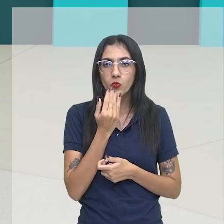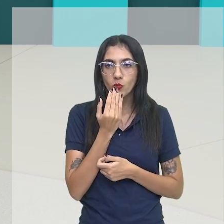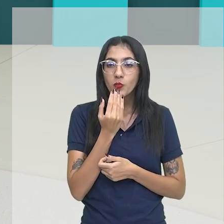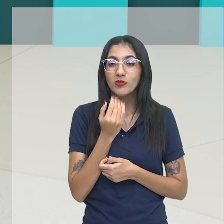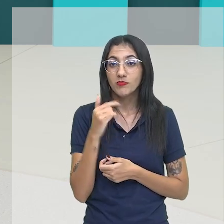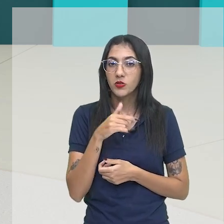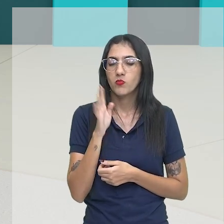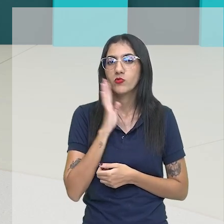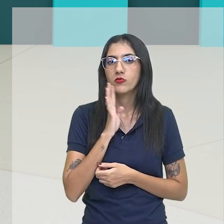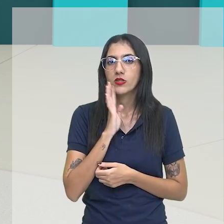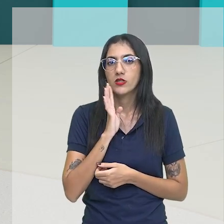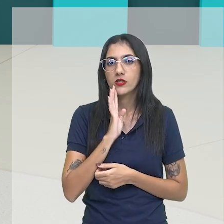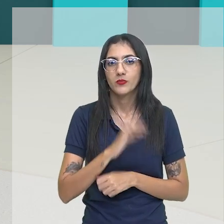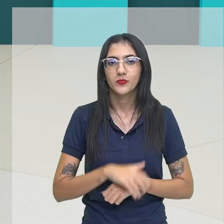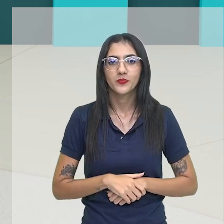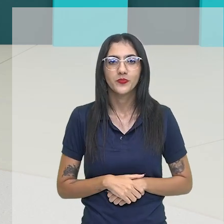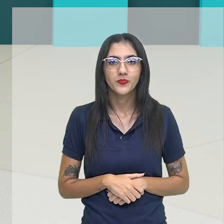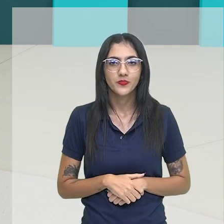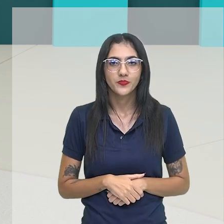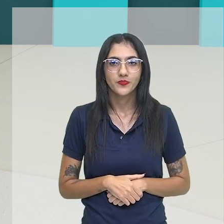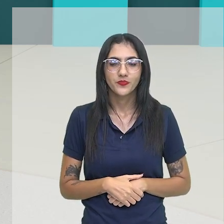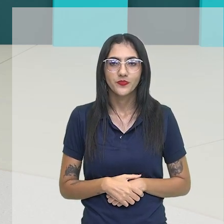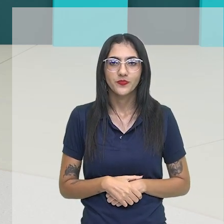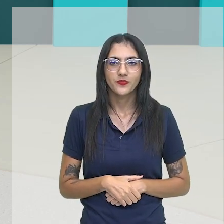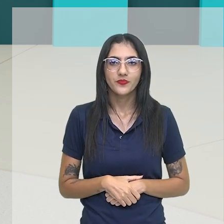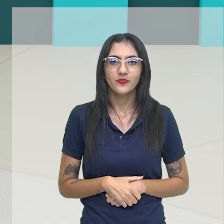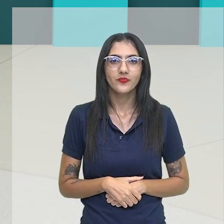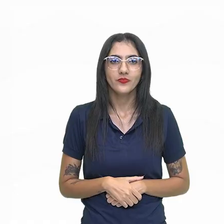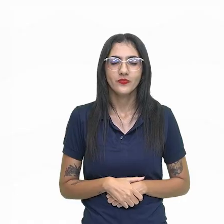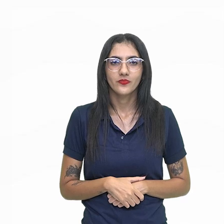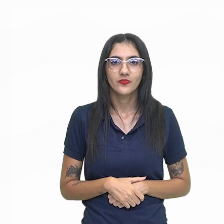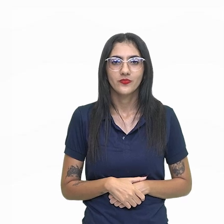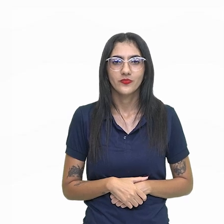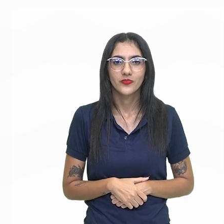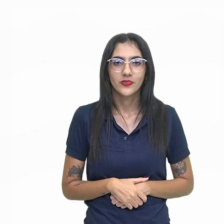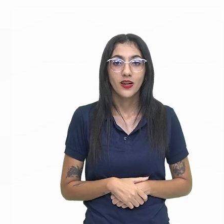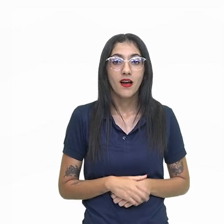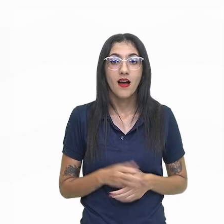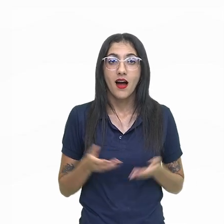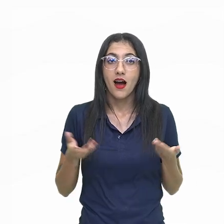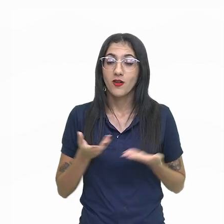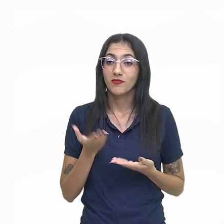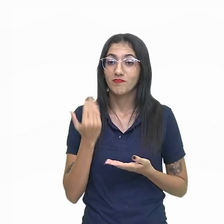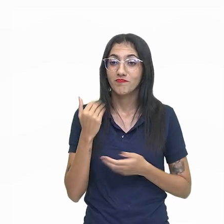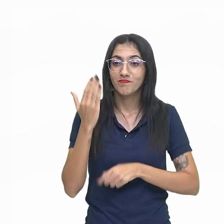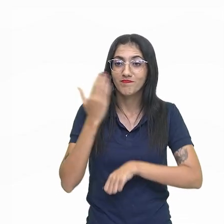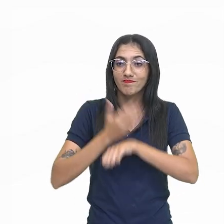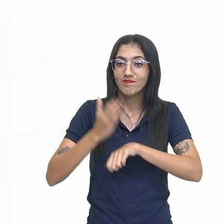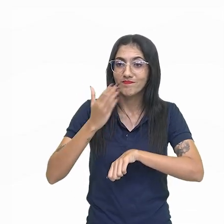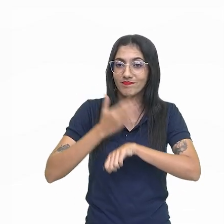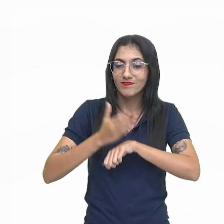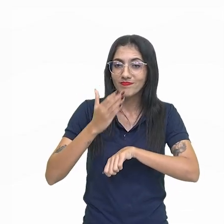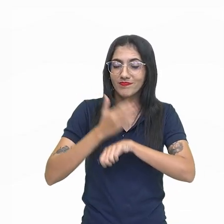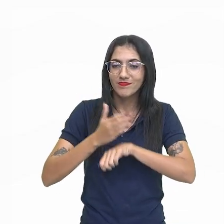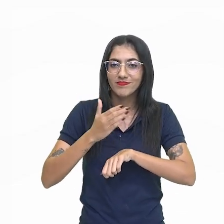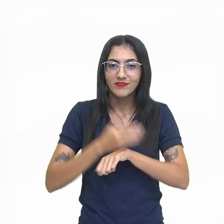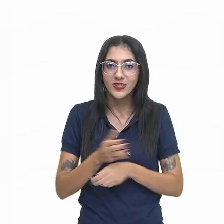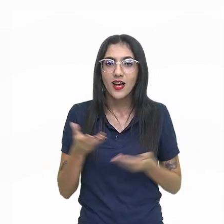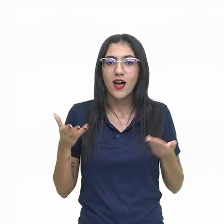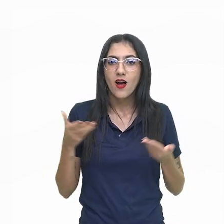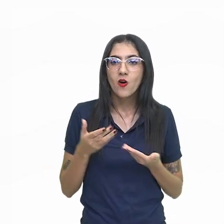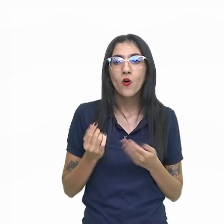muito legal. Agora, faço um convite para vocês. Vamos praticar? Vamos então praticar